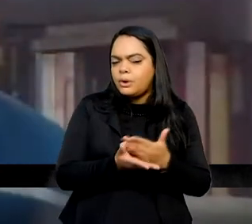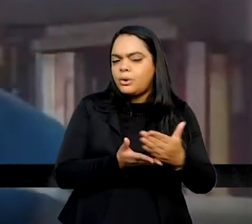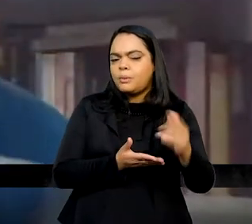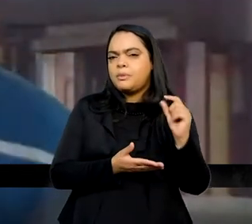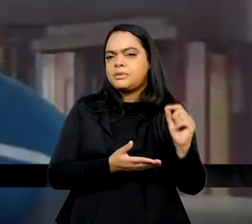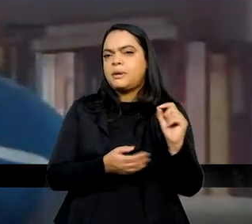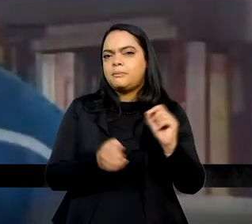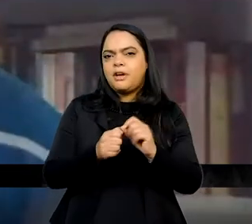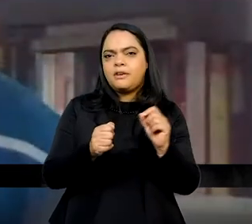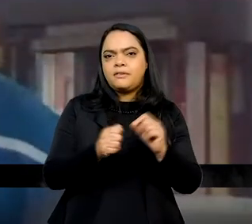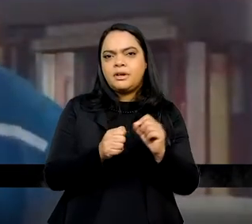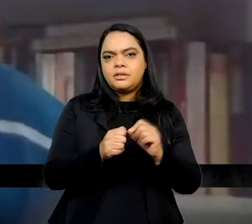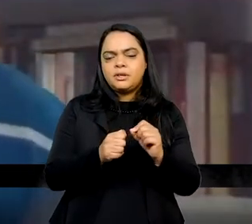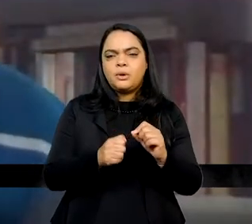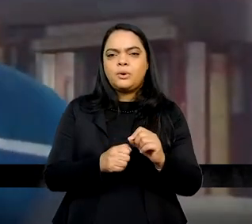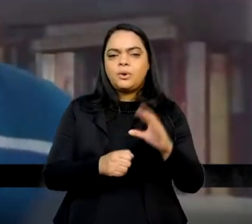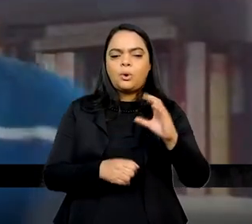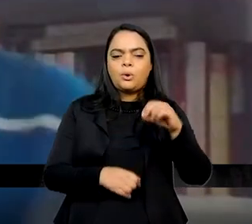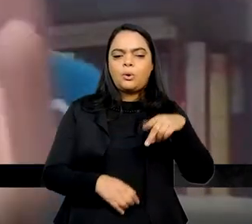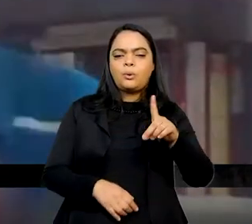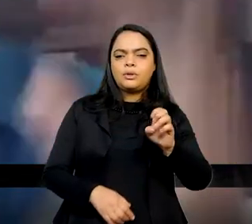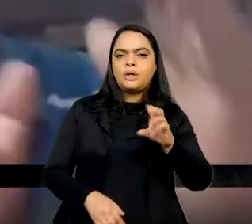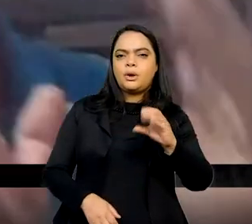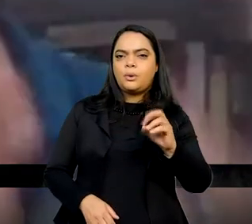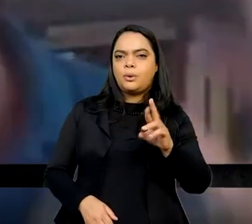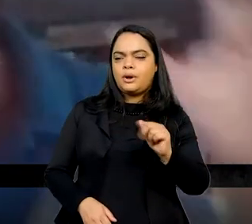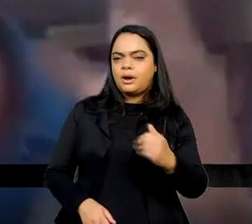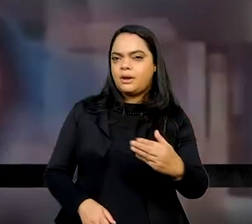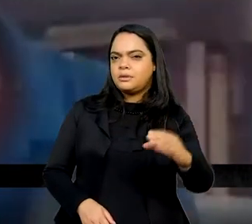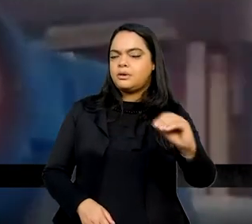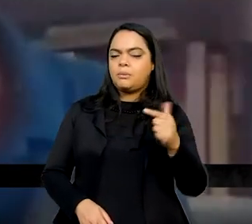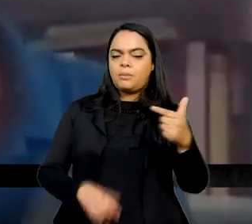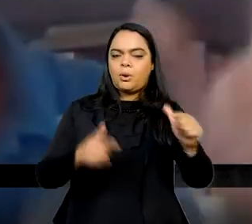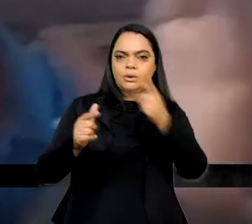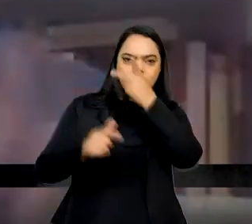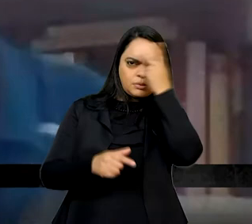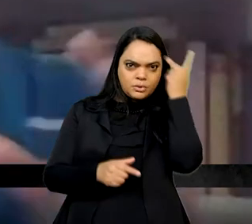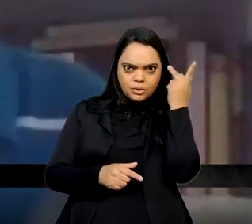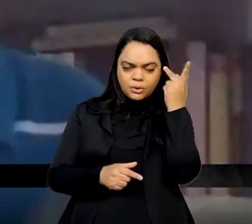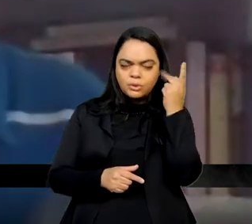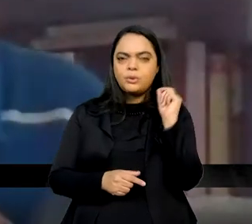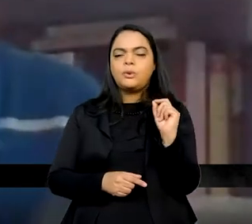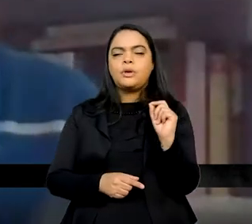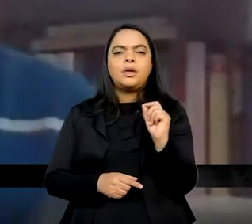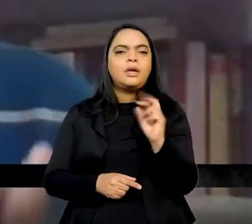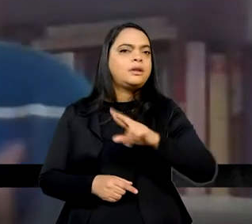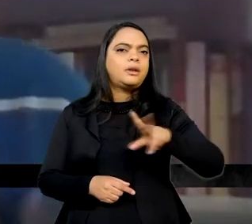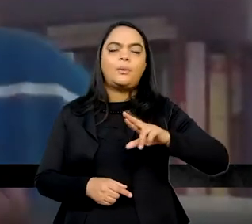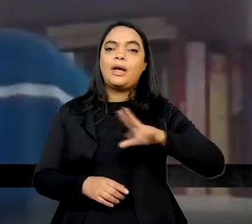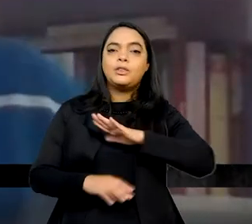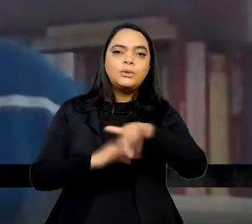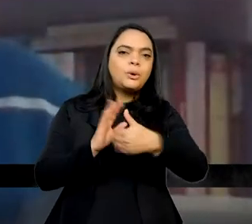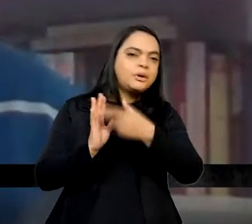de fita em outras pessoas, grau que nem todo mundo daquela comunidade do Rodeador e Bonito